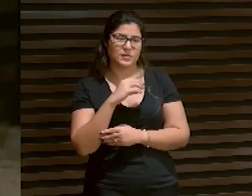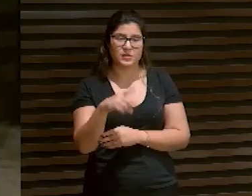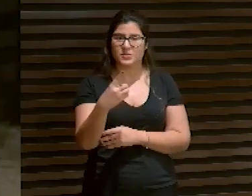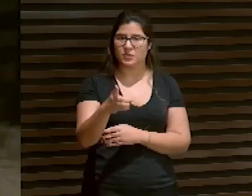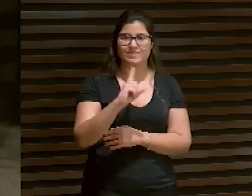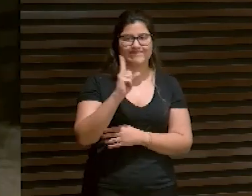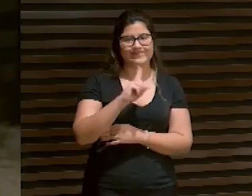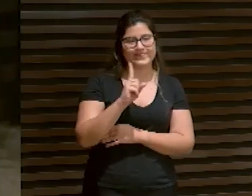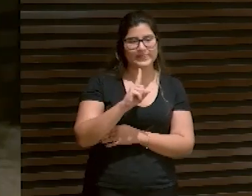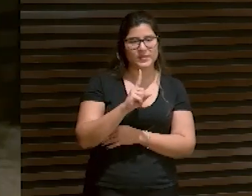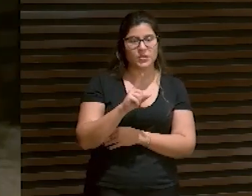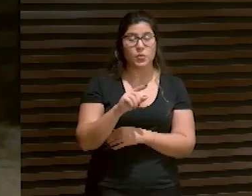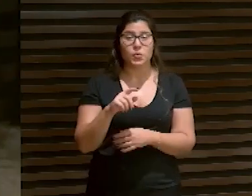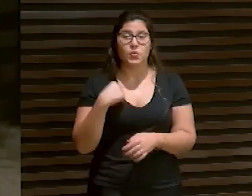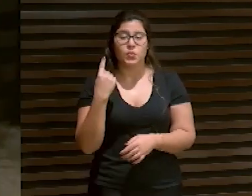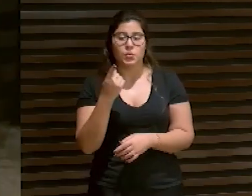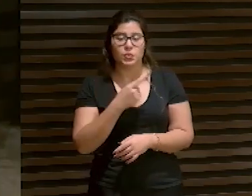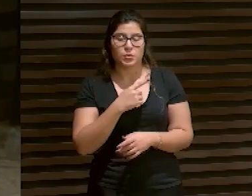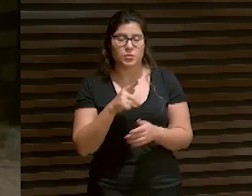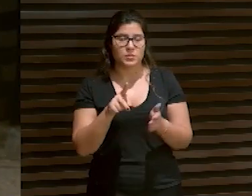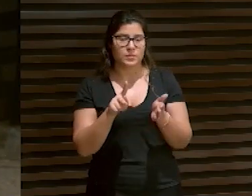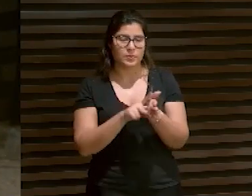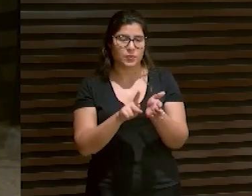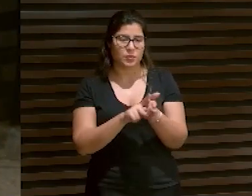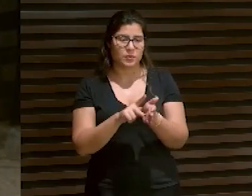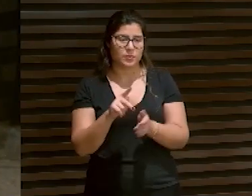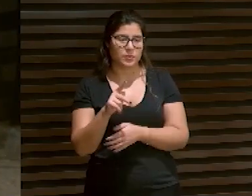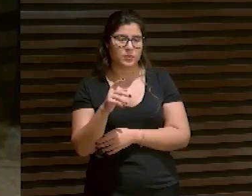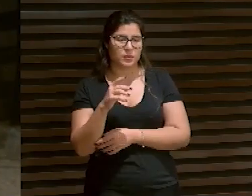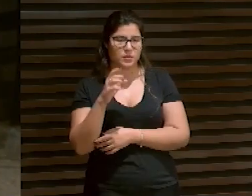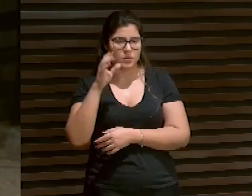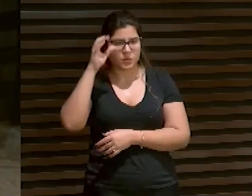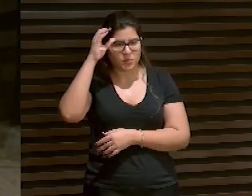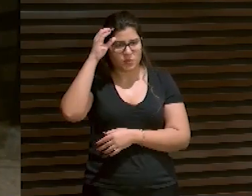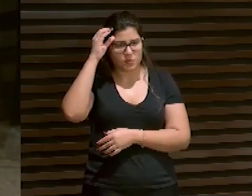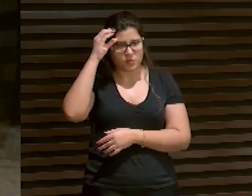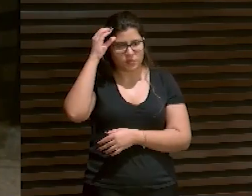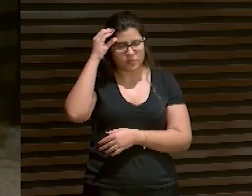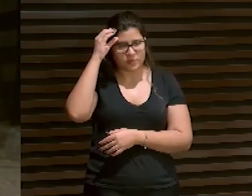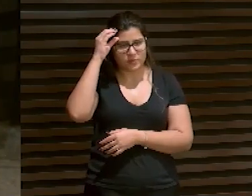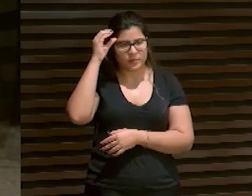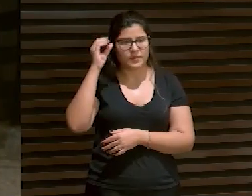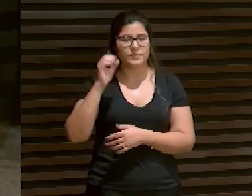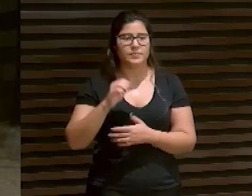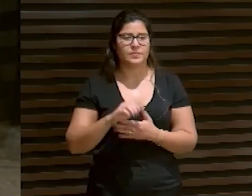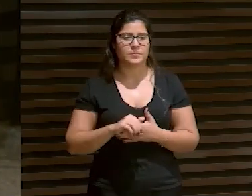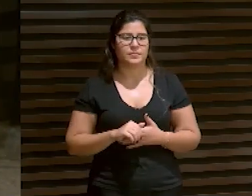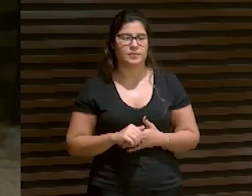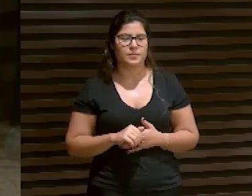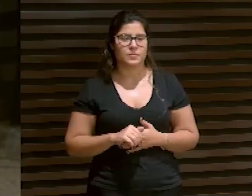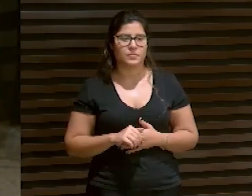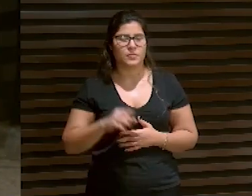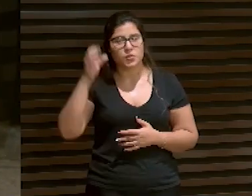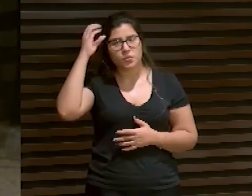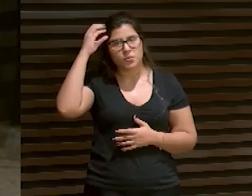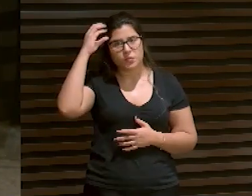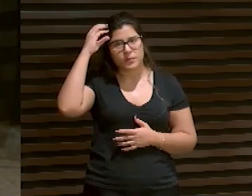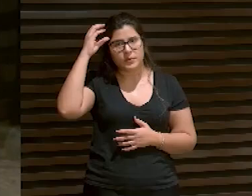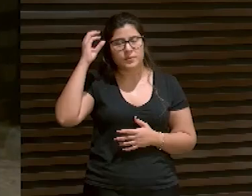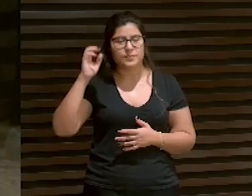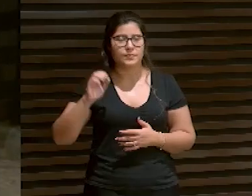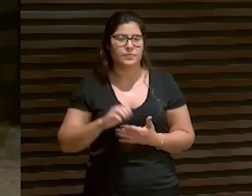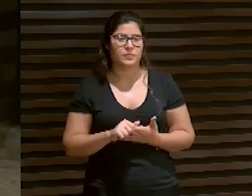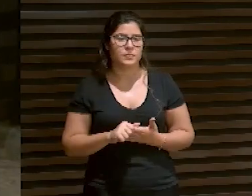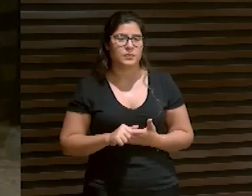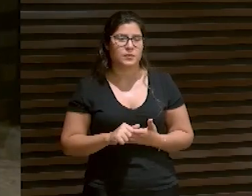culpa. Mas, irmãos, dias como hoje, todos os dias, mas dias como hoje, em que Jesus Cristo se